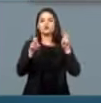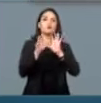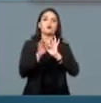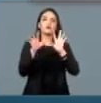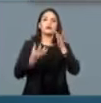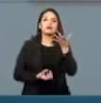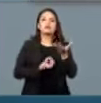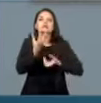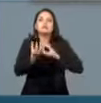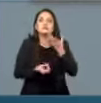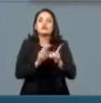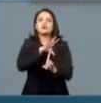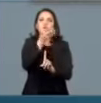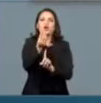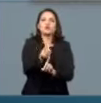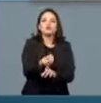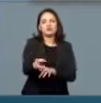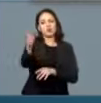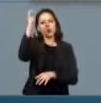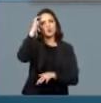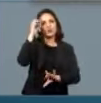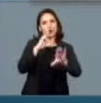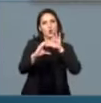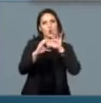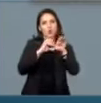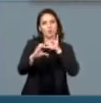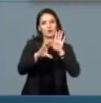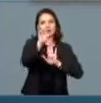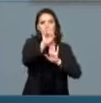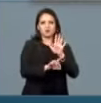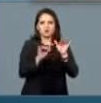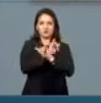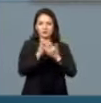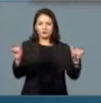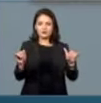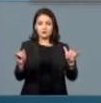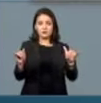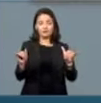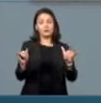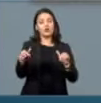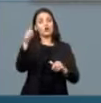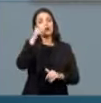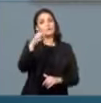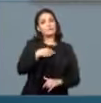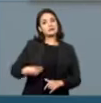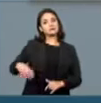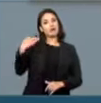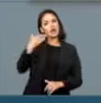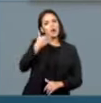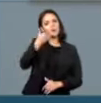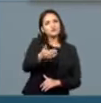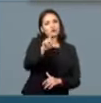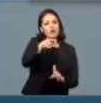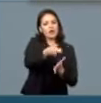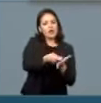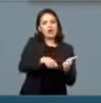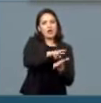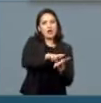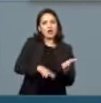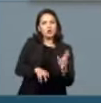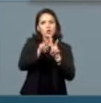expressão artística, cultural, de comunicação e direito à informação. A audiência foi convocada pela ministra Carmen Lúcia, que é relatora de uma ação sobre o tema